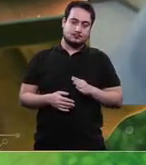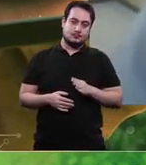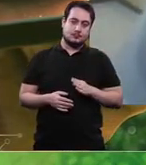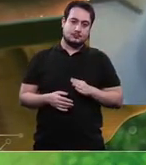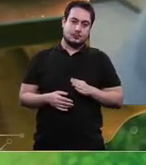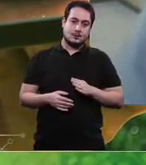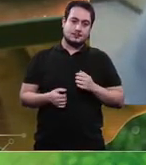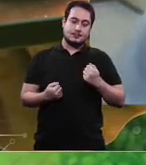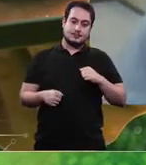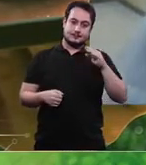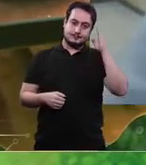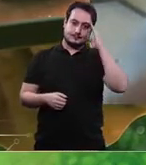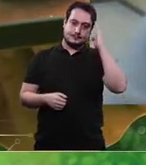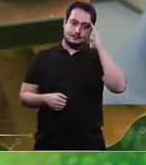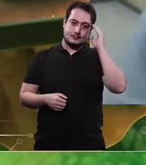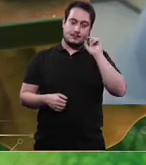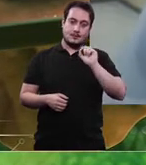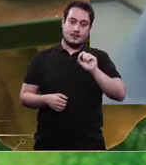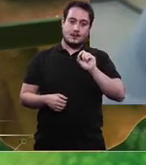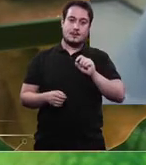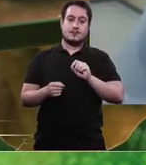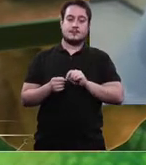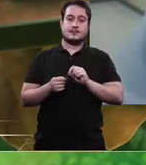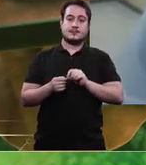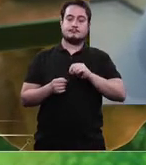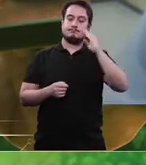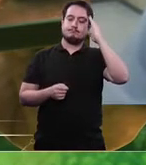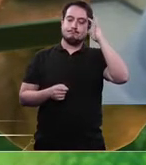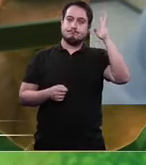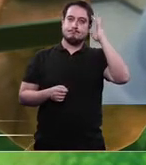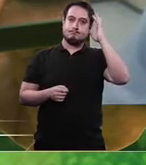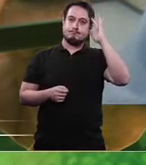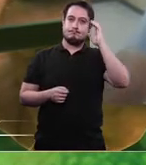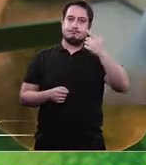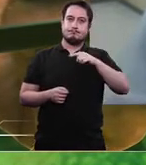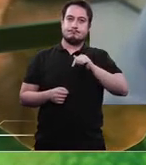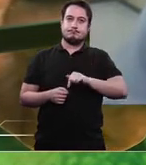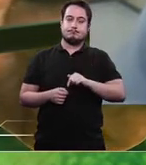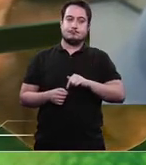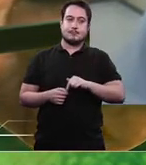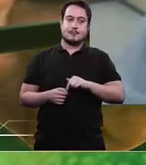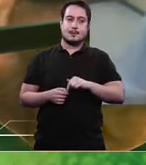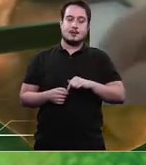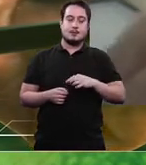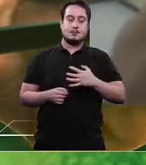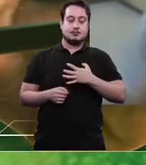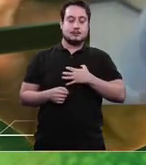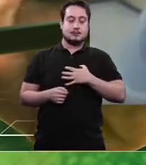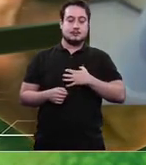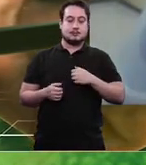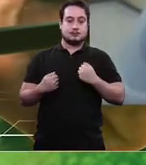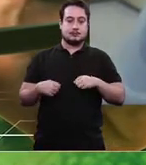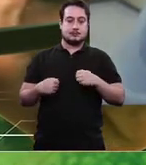devemos nos conscientizar para fazer uma reflexão sobre isso, com muita sinceridade,